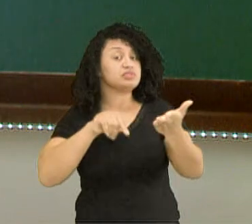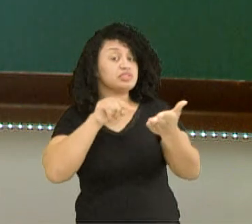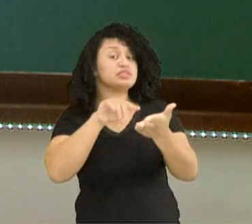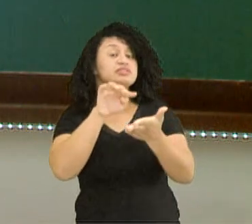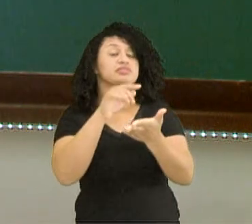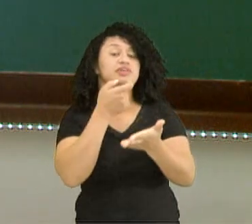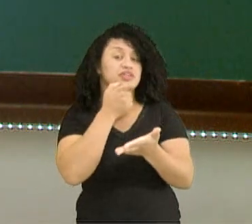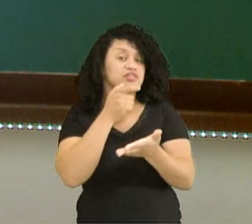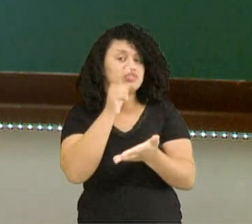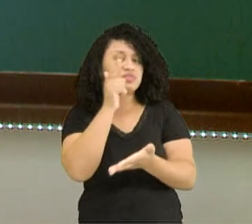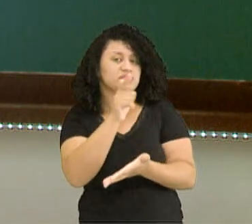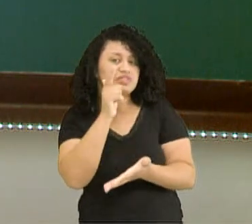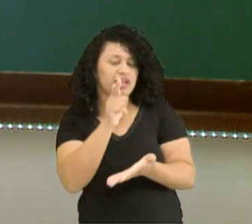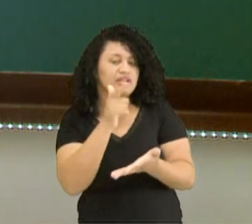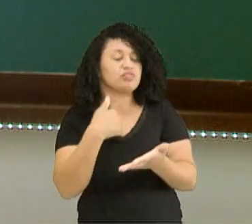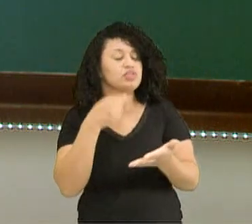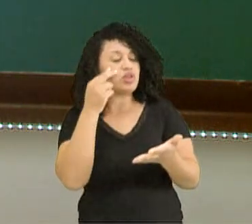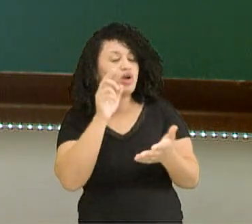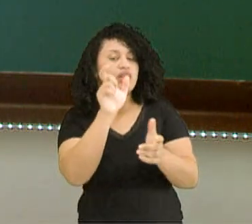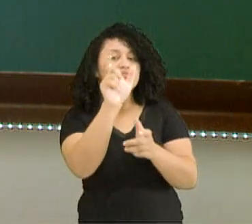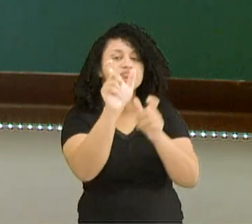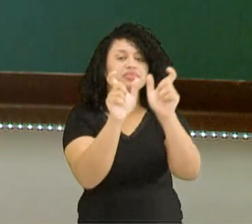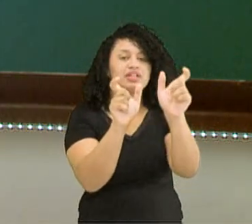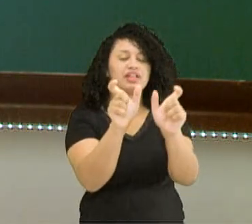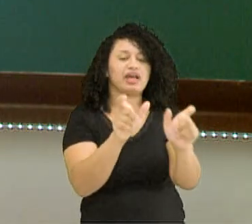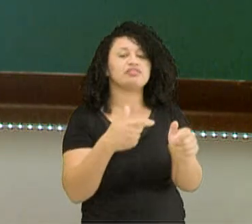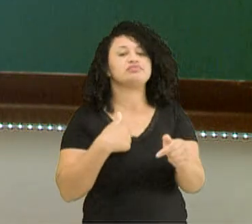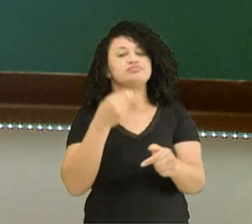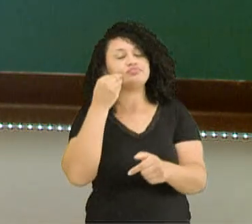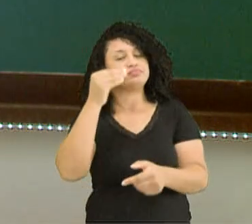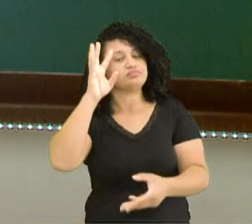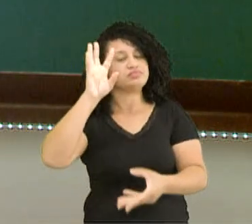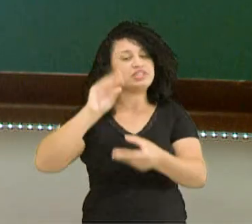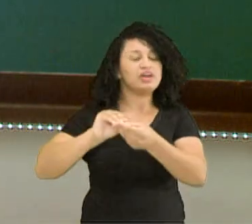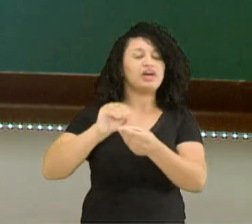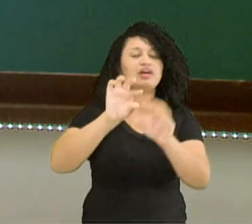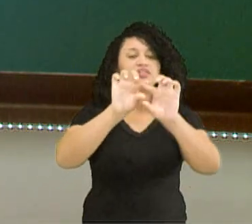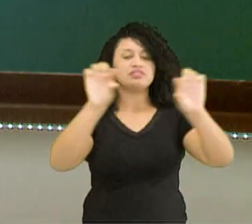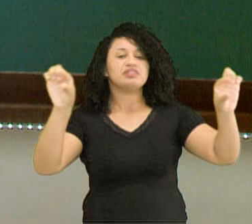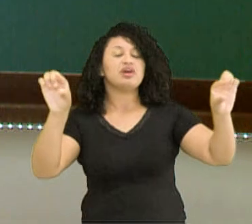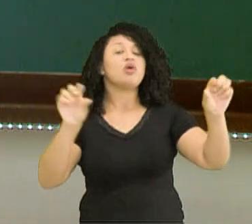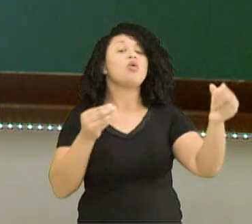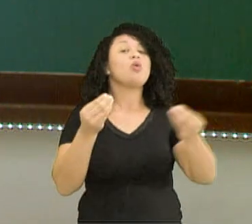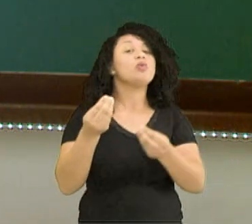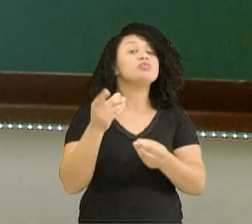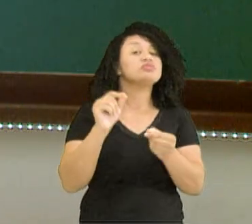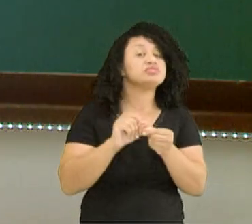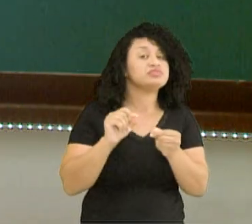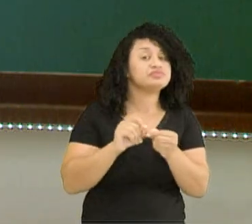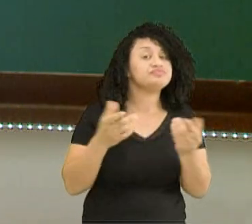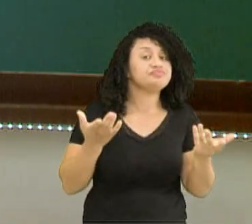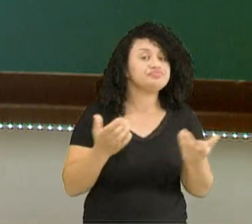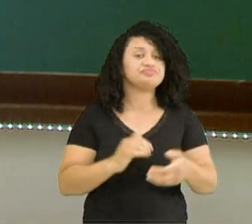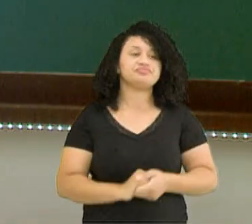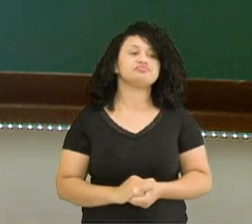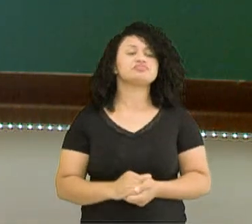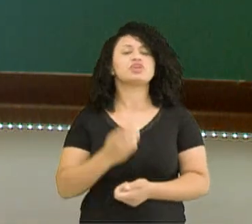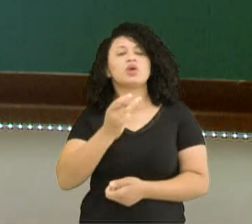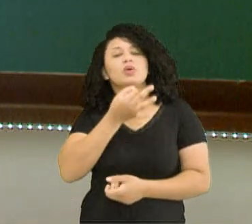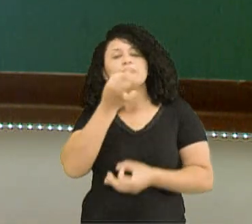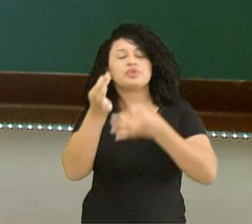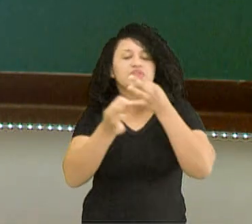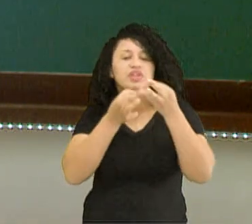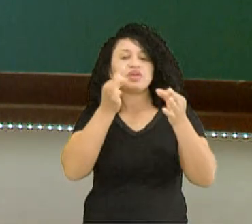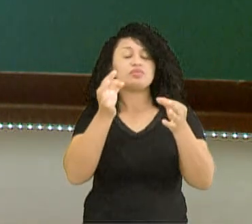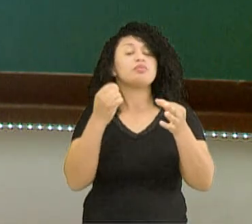você vai fazendo? Você vai olhando palavra por palavra? Você tenta entender a frase? Como é que você faz? E na sua opinião,